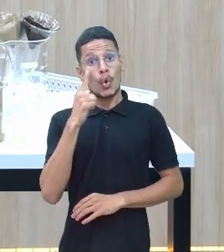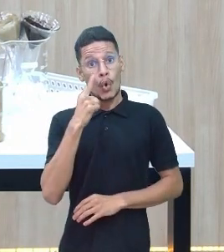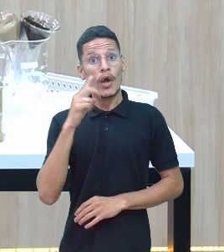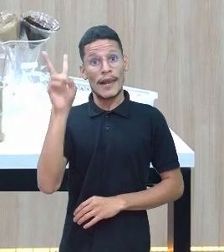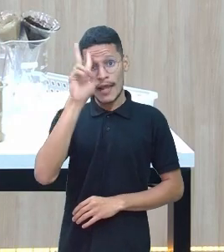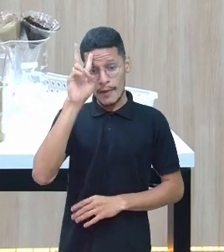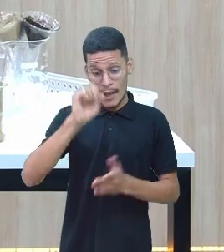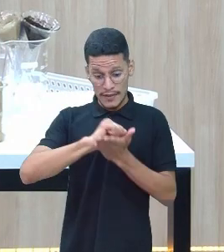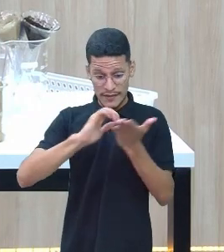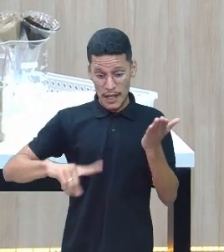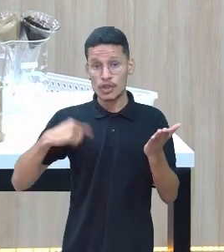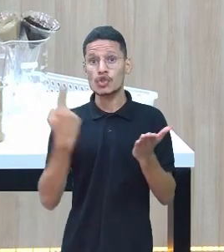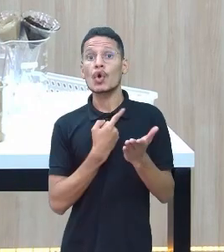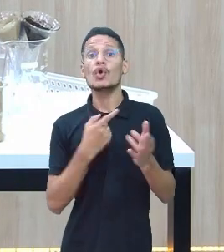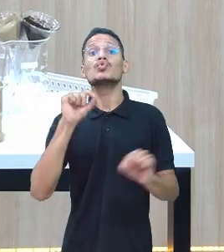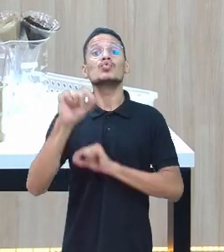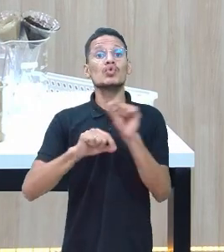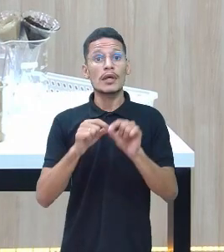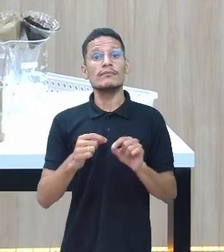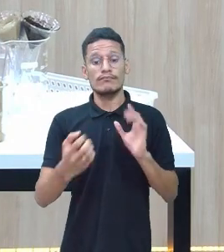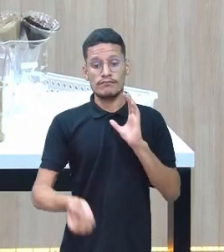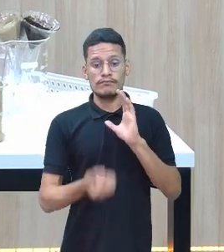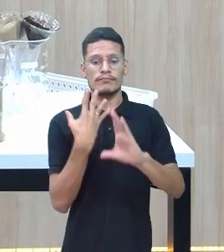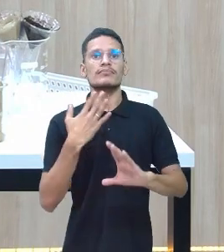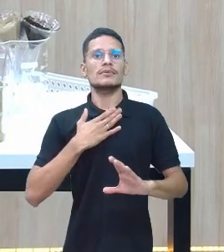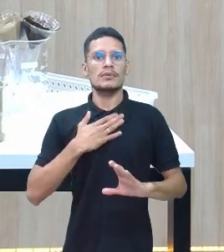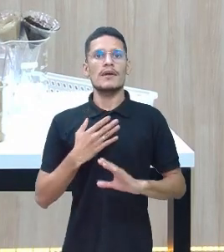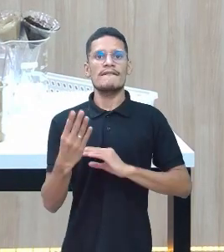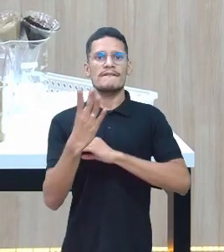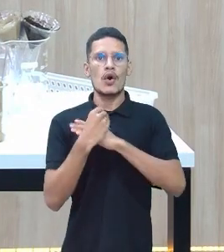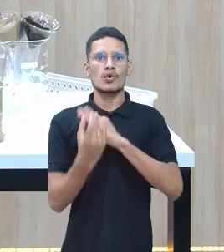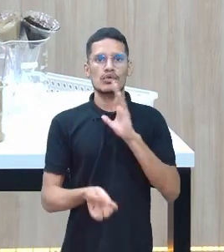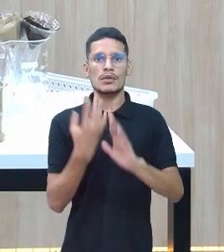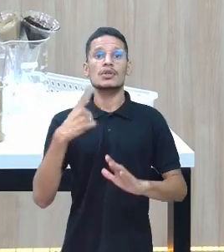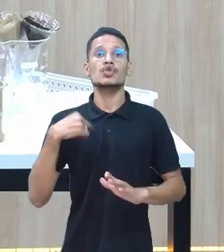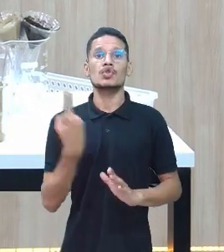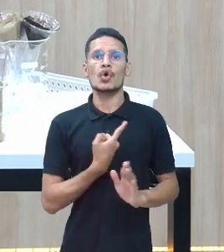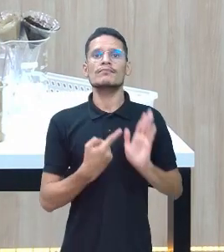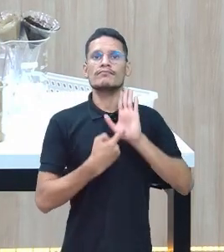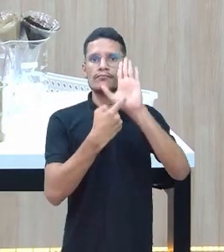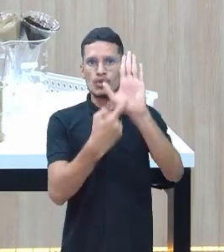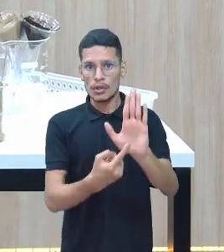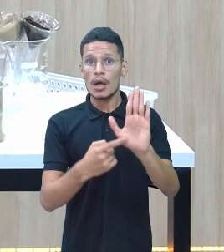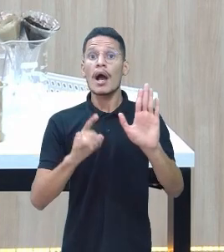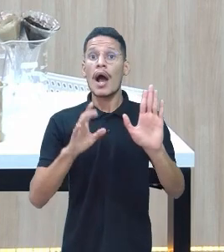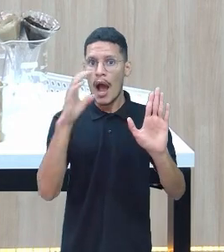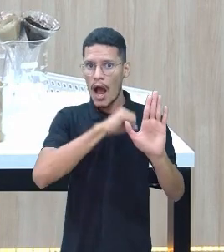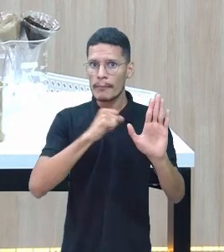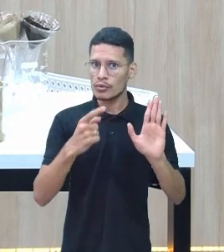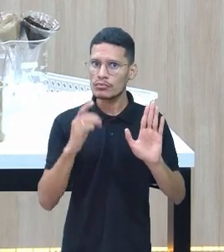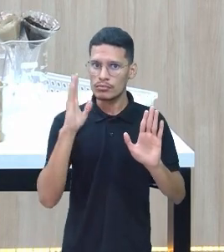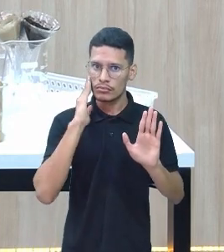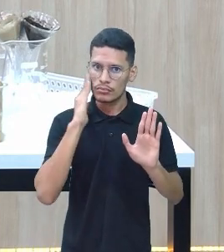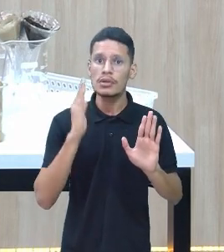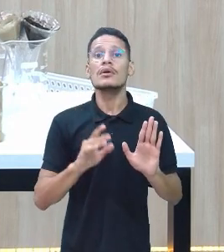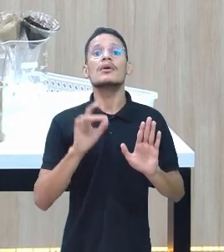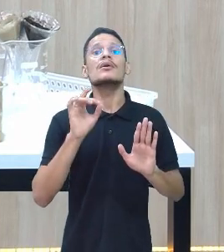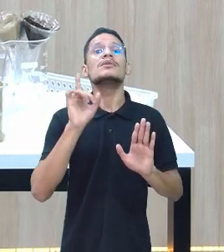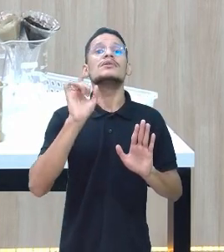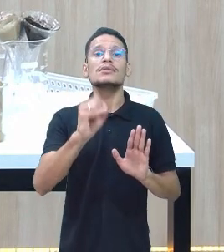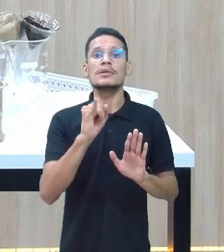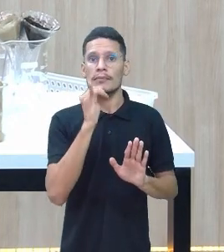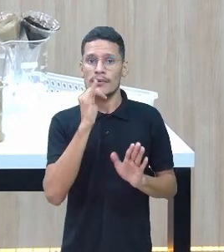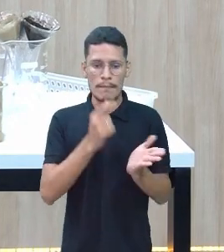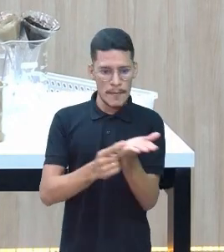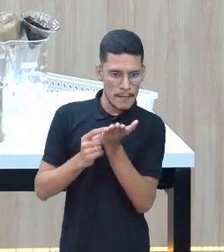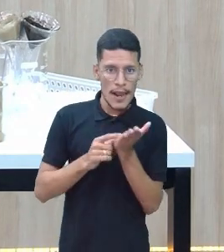atividades a gente vai poder depois, vocês mandarem a foto e a gente poder publicar aqui. Logo, logo, assim que essa plataforma estiver funcionando.